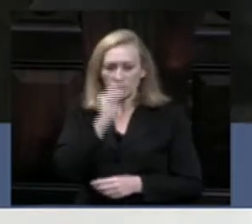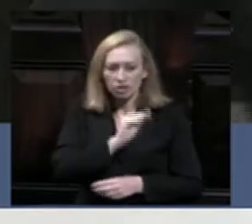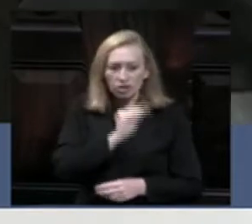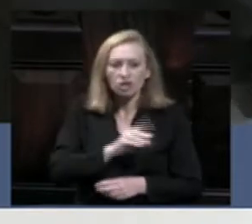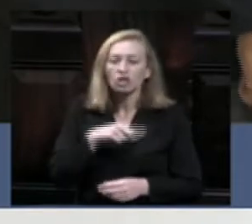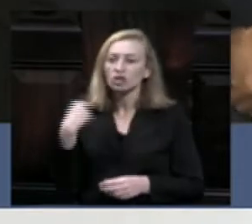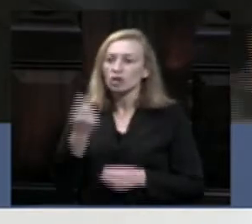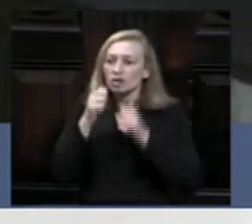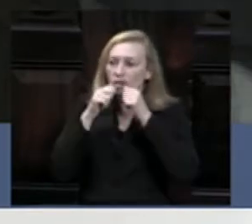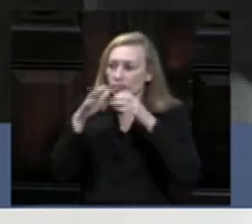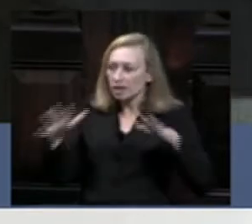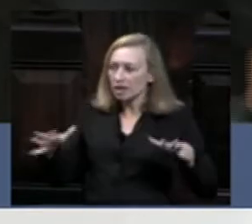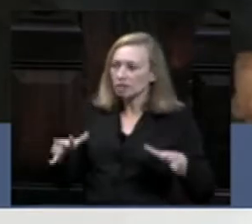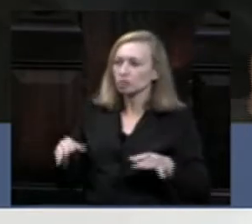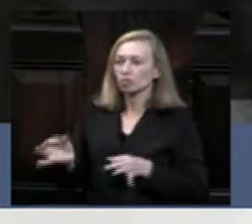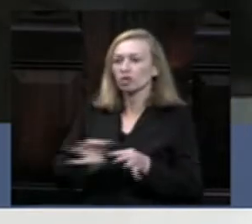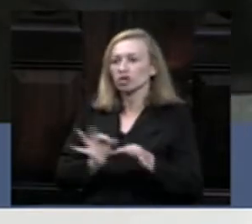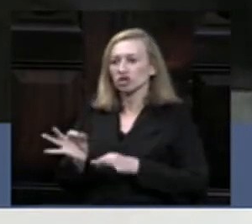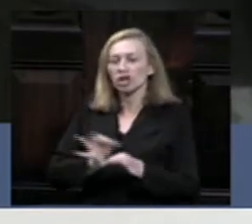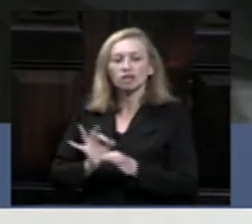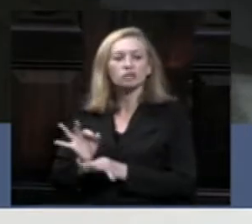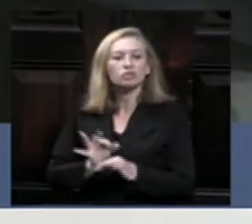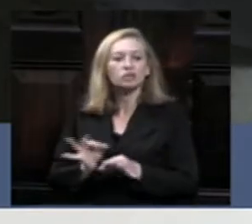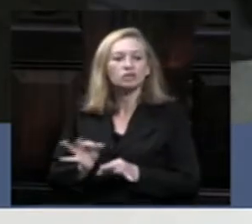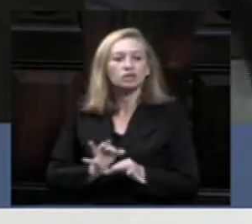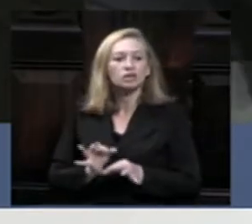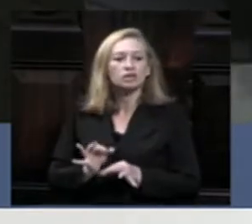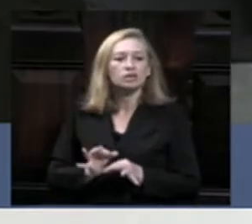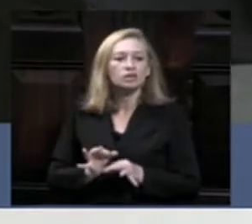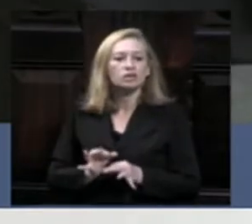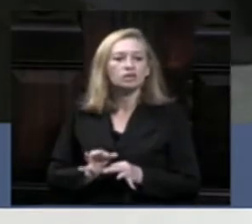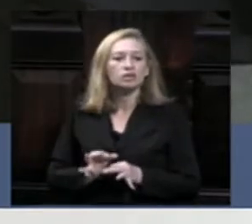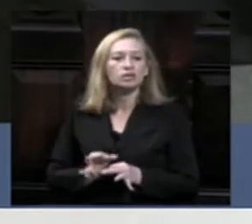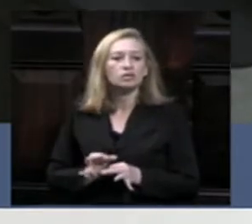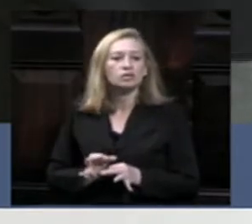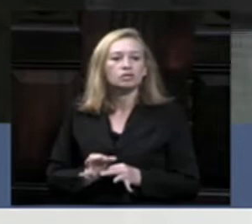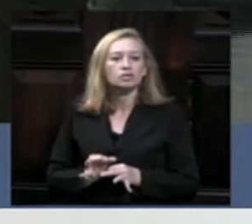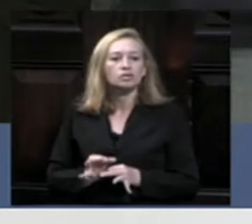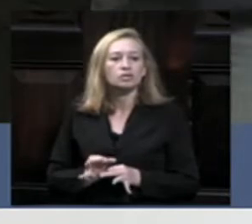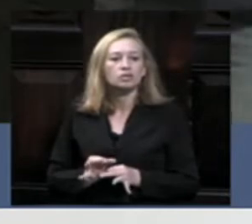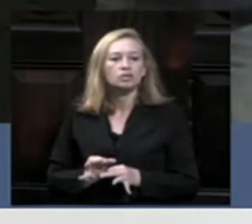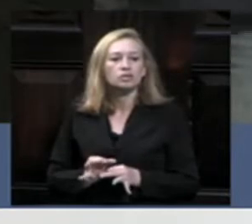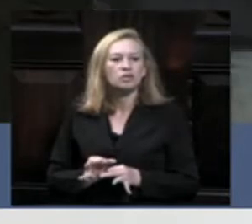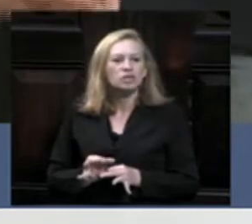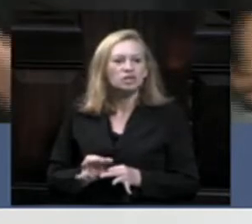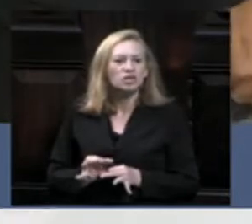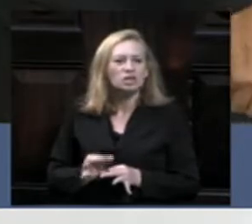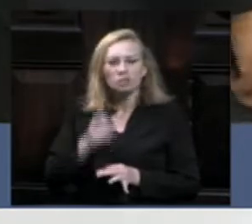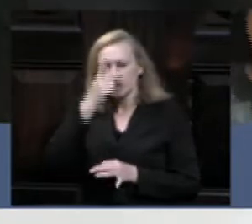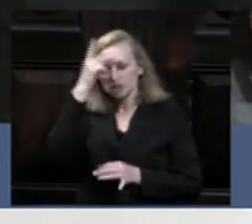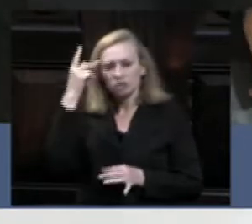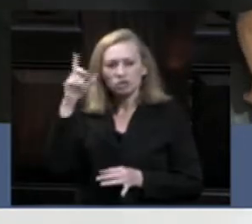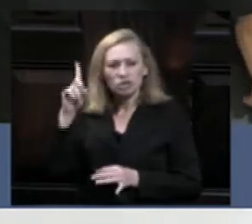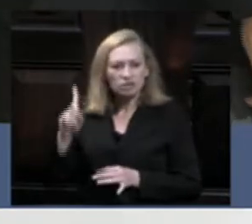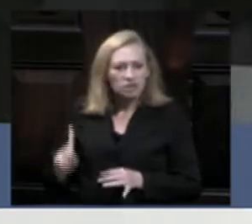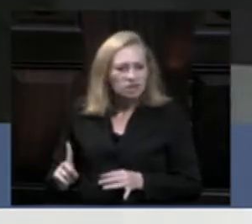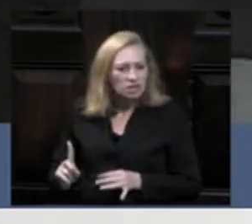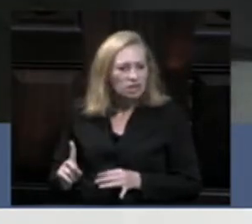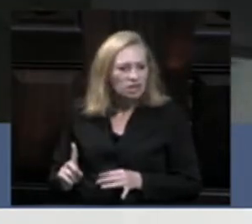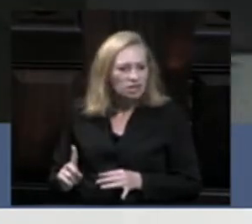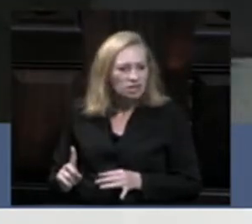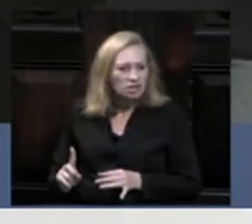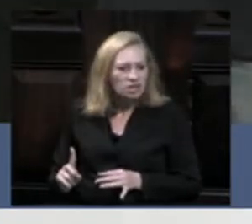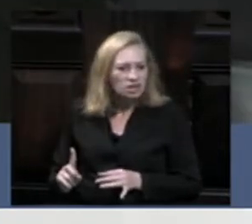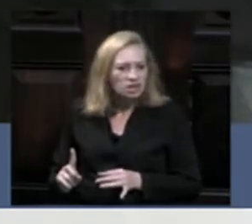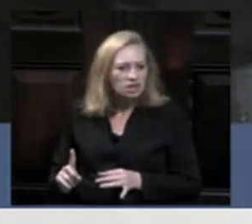para colocar como pessoas com, acho que foi deficiência, né? Eu não